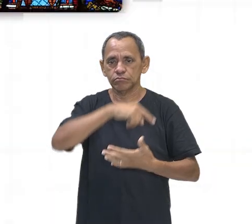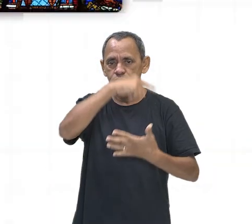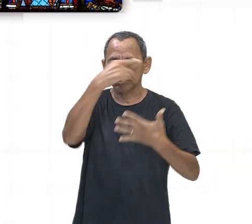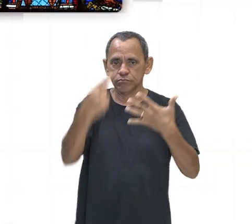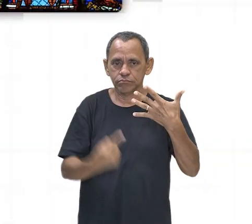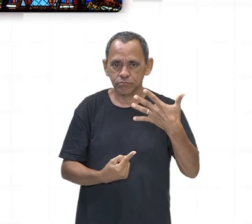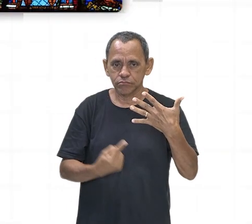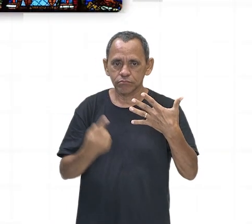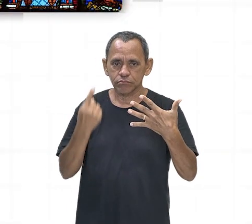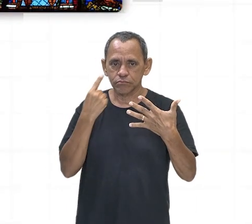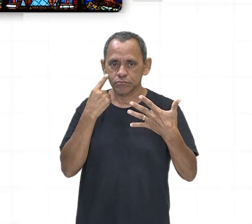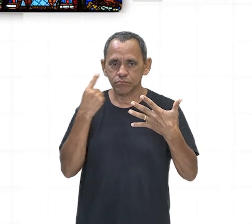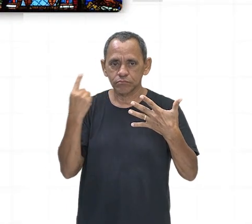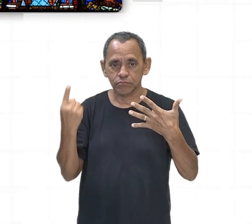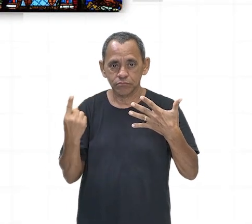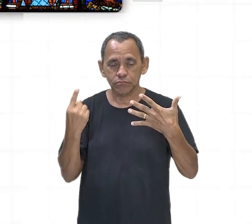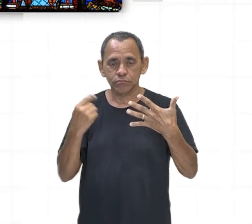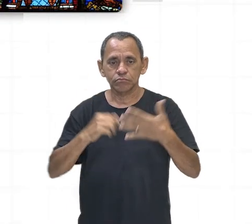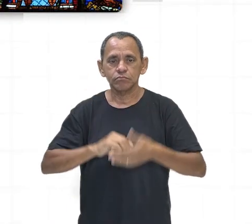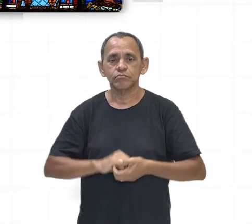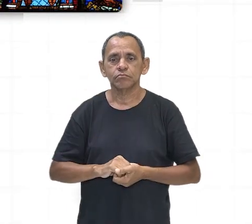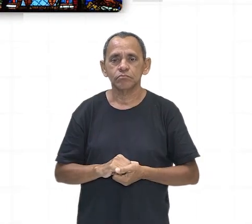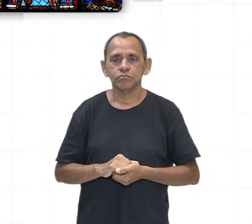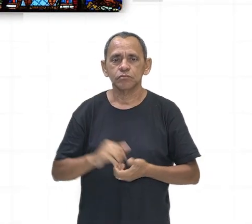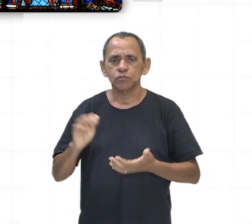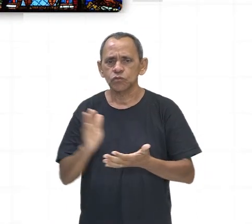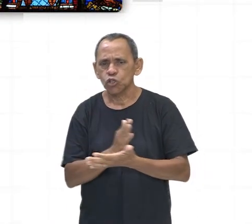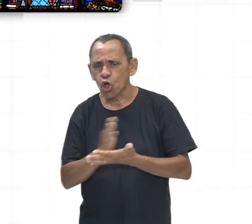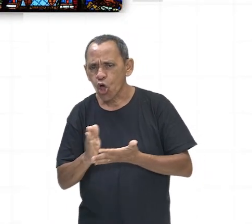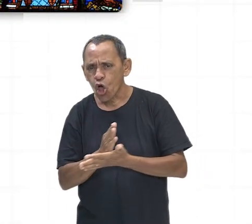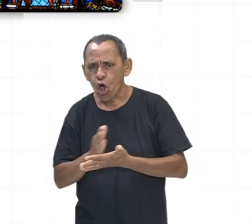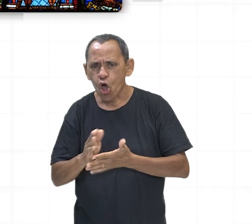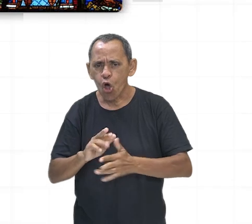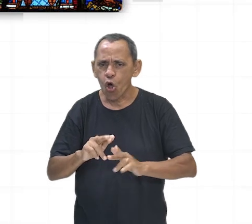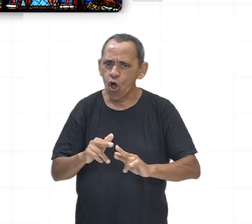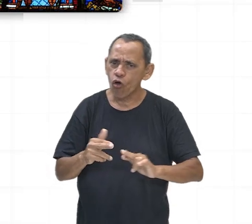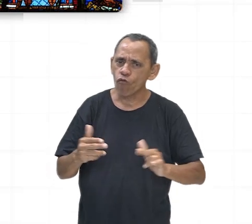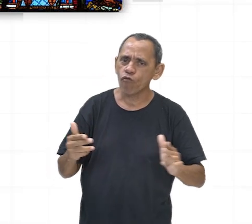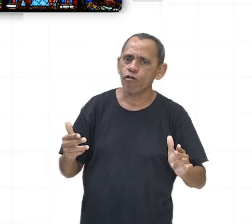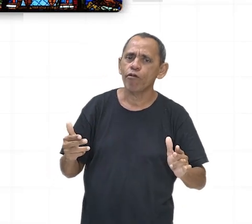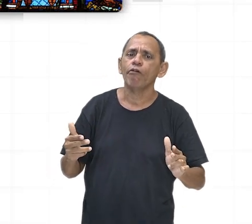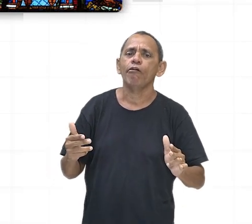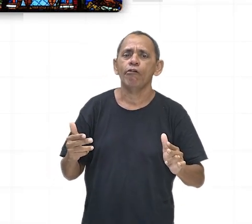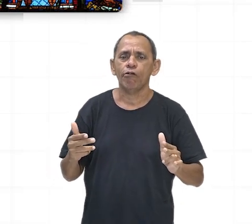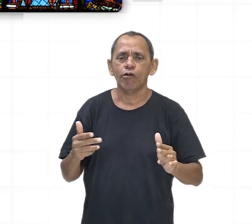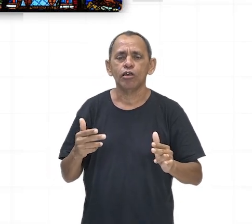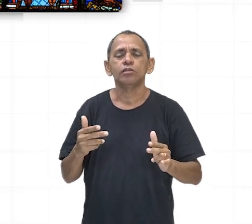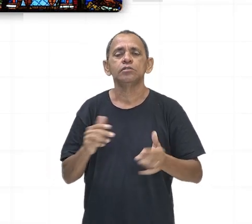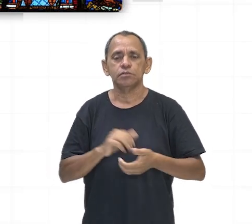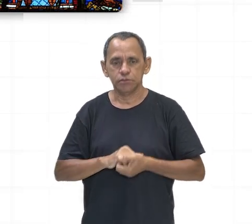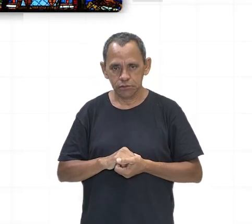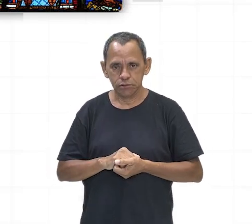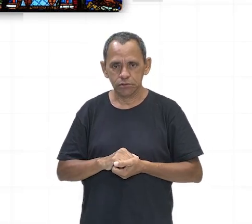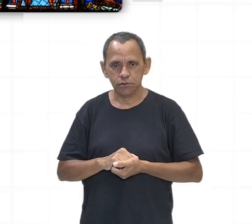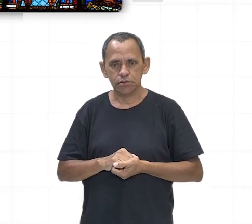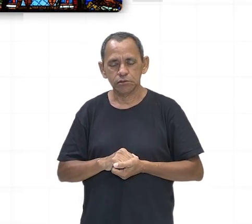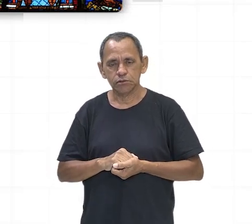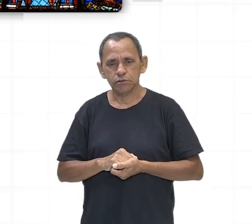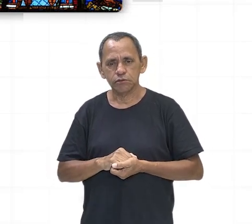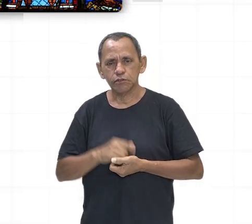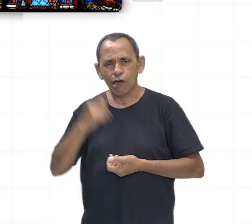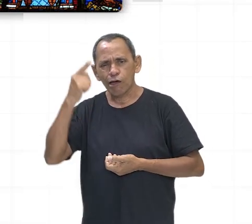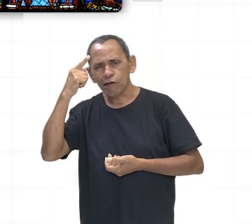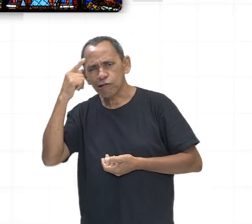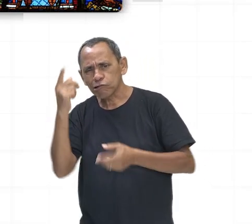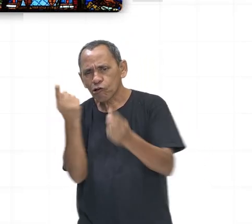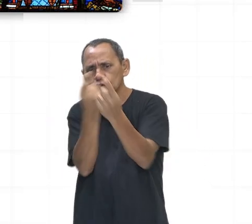contravalores. Vamos lá. Algumas vezes, a interpretação equivocada de uma doutrina, de